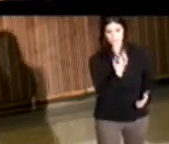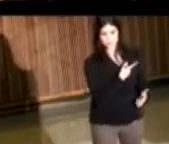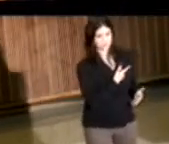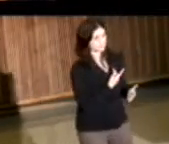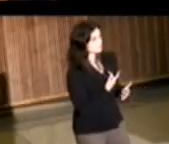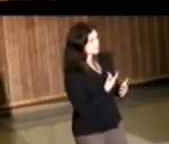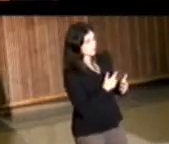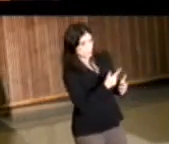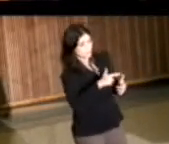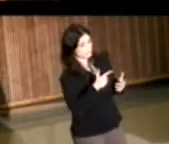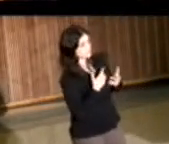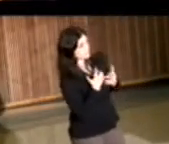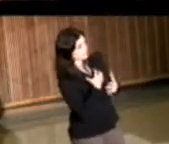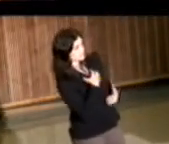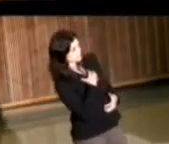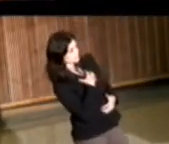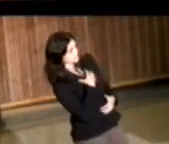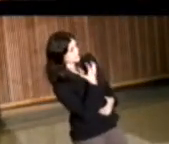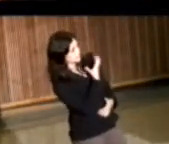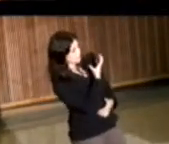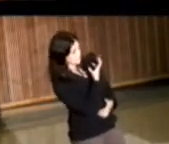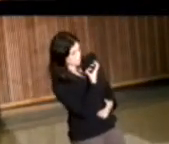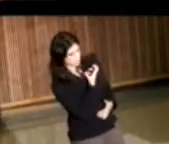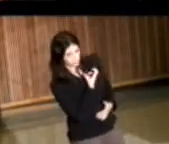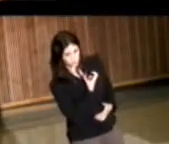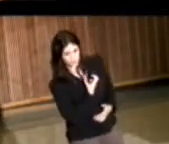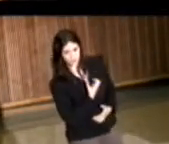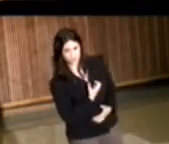escuta, ele é teu irmão.